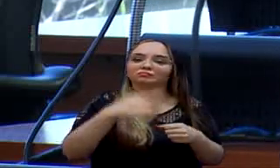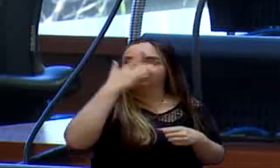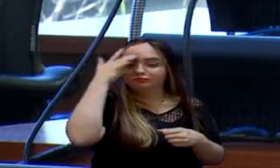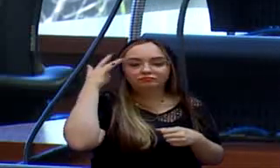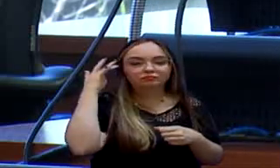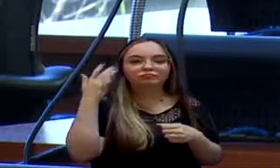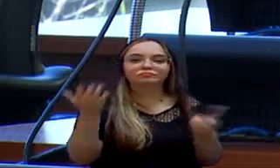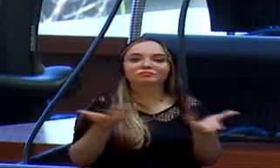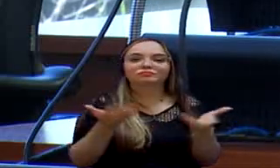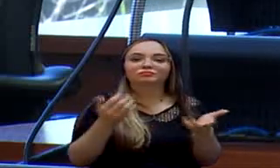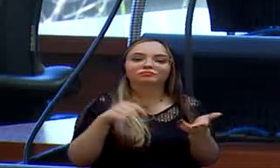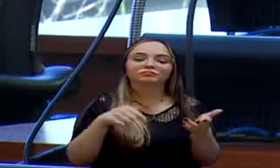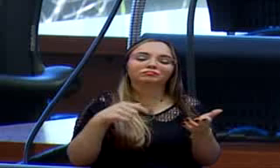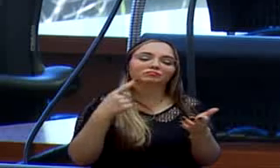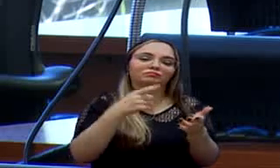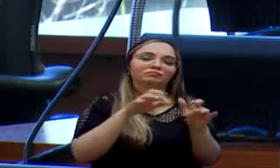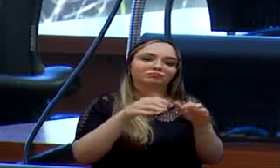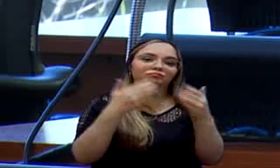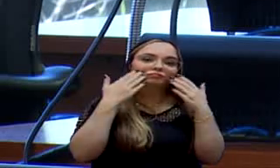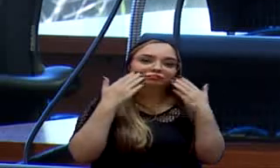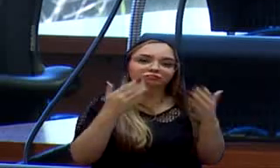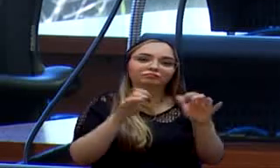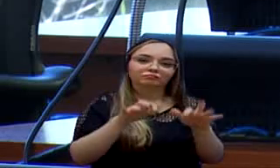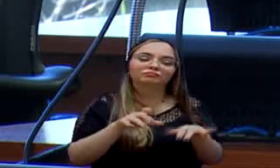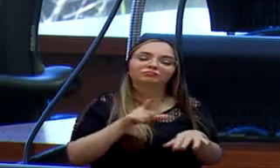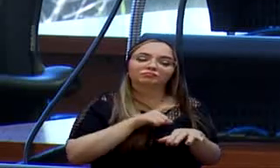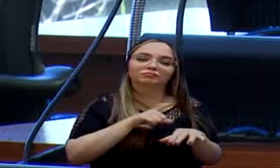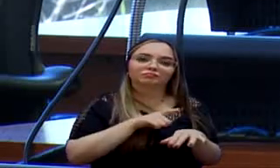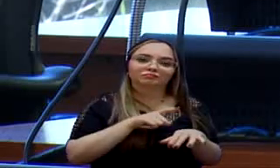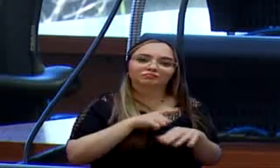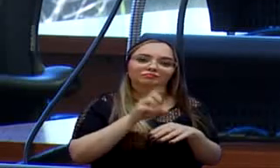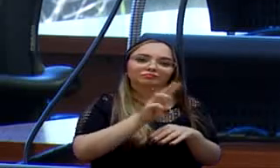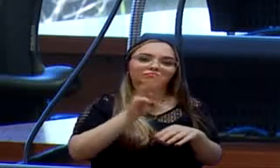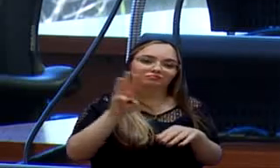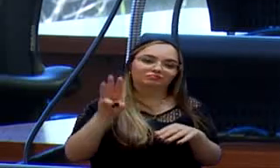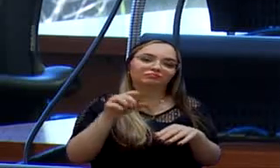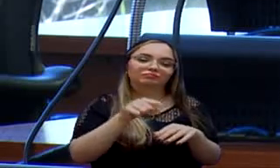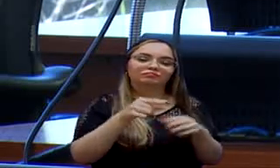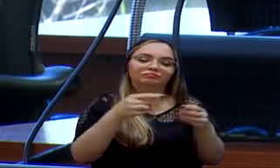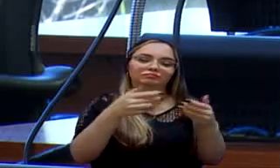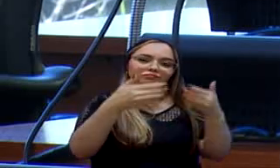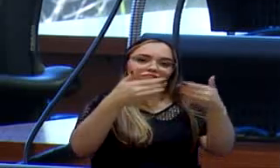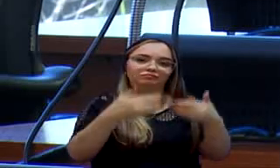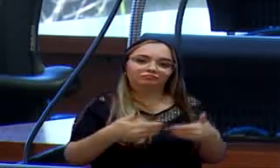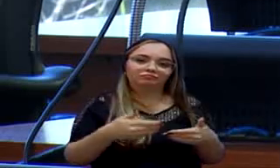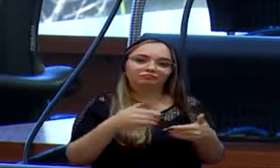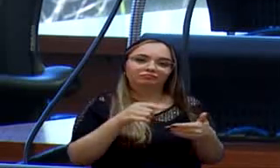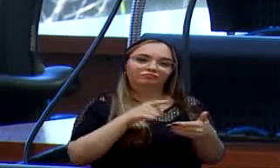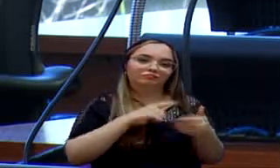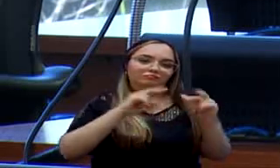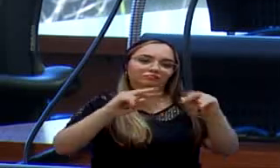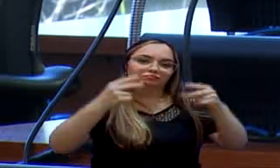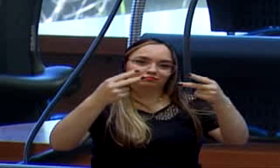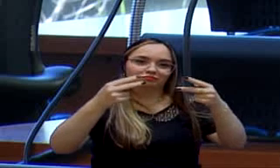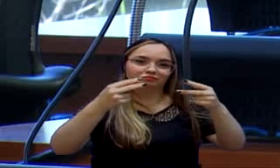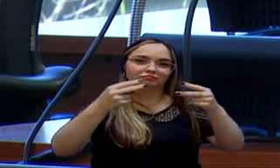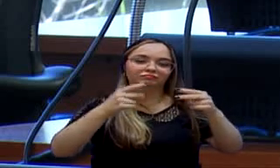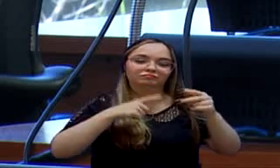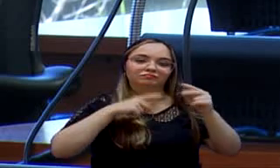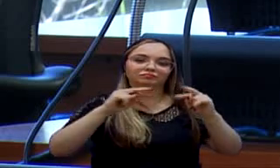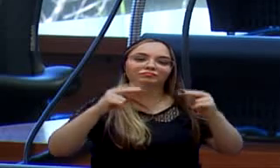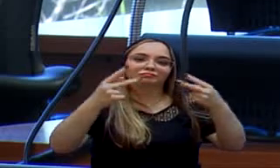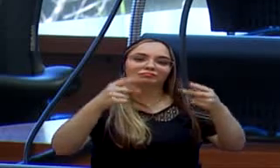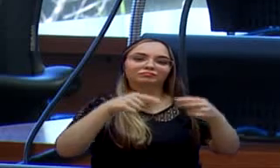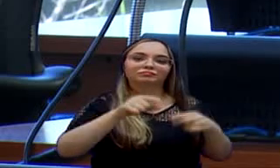hoje no Portal da Transparência a gente tem um site é uma página um link né no Portal da